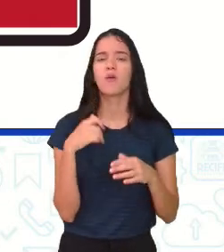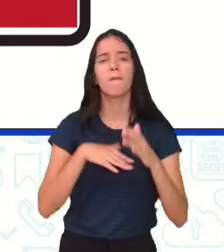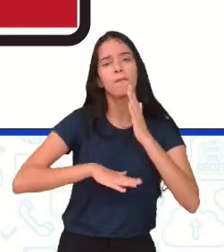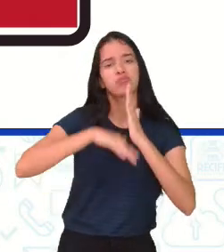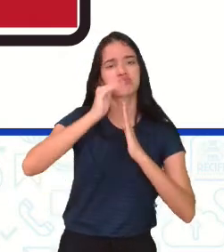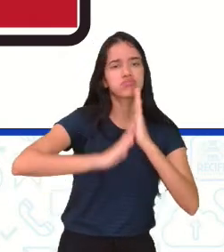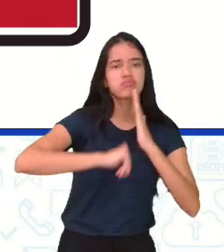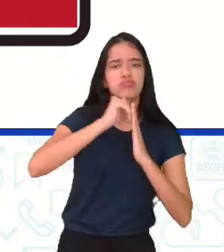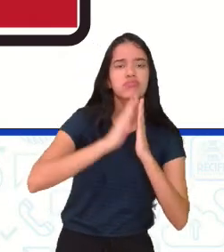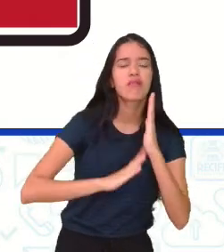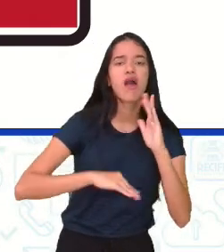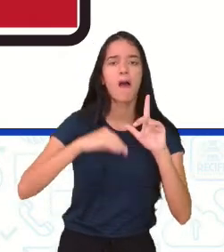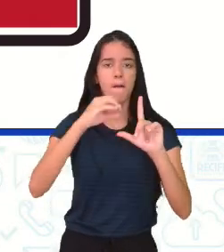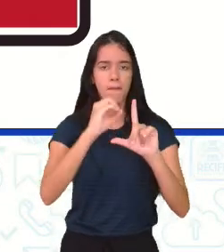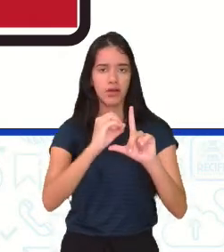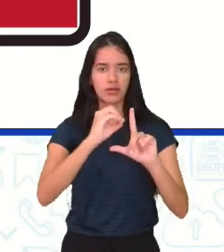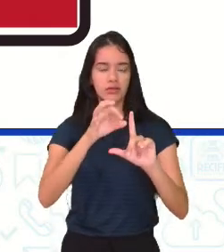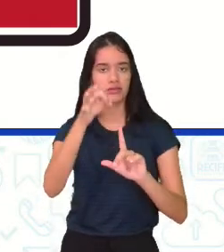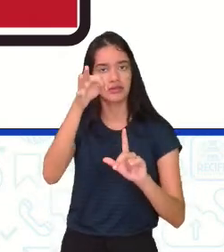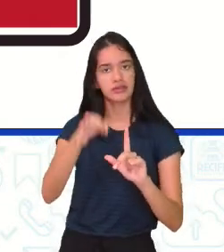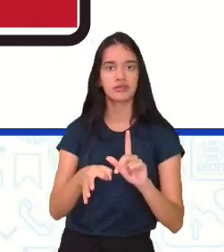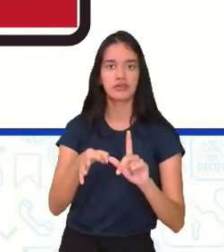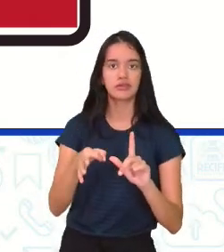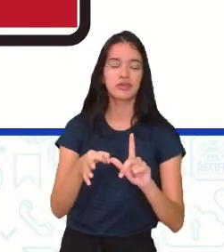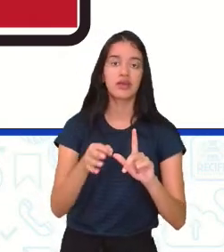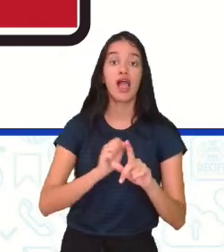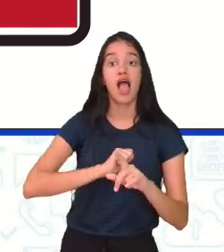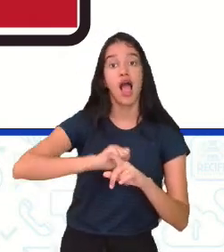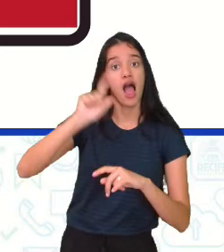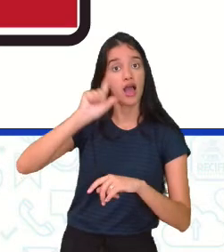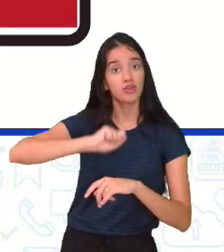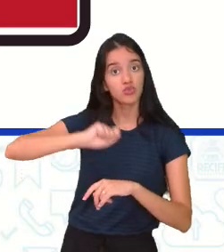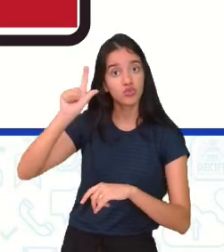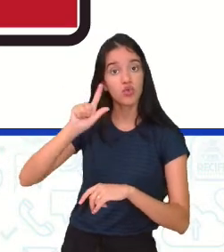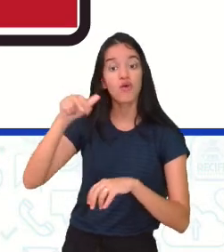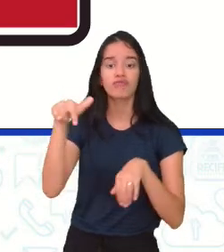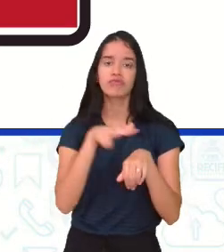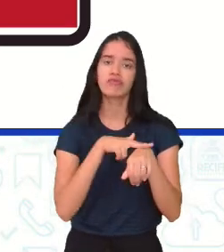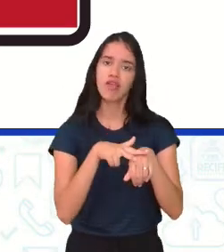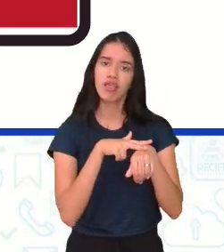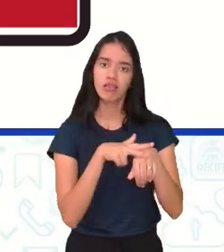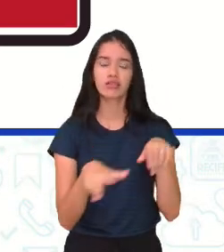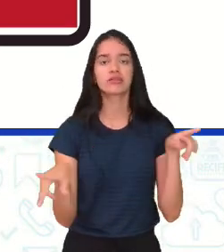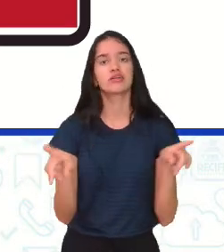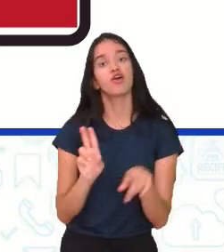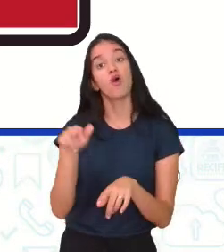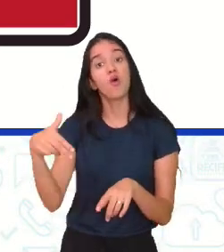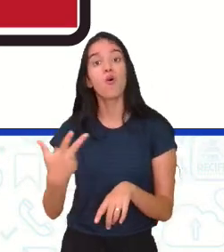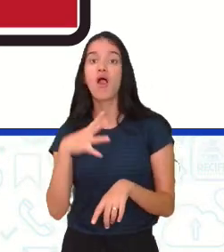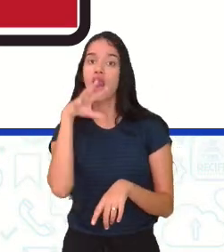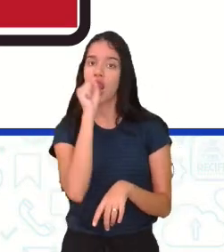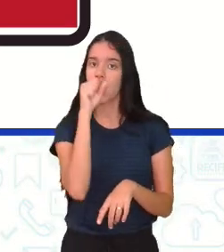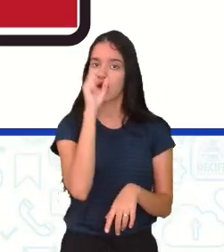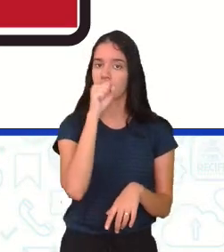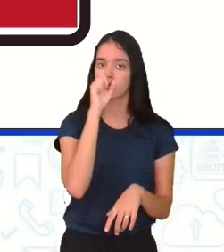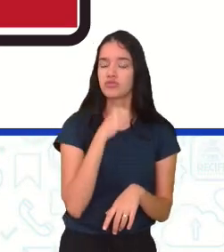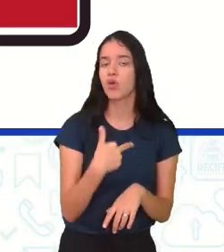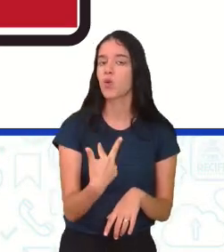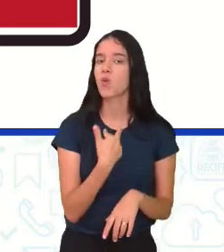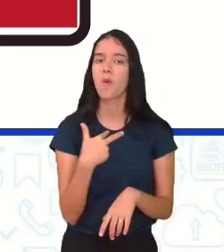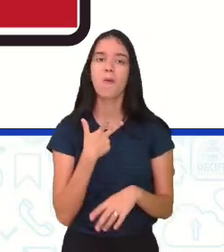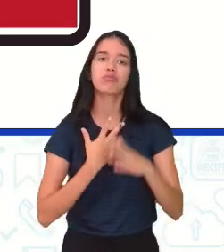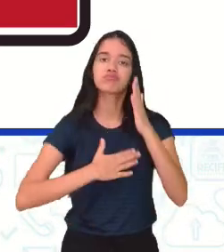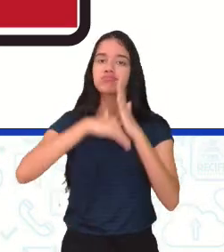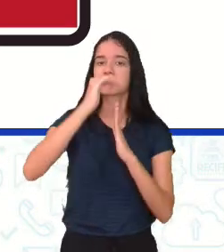pintar a bolinha, certo? O círculo aí de azul, de verde ou de laranja. Não posso pintar